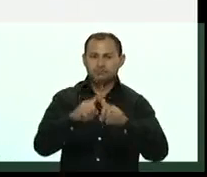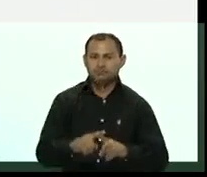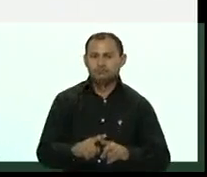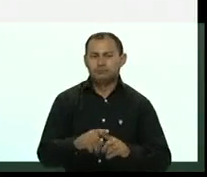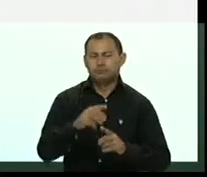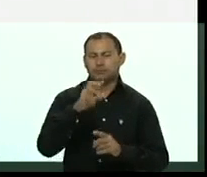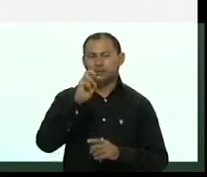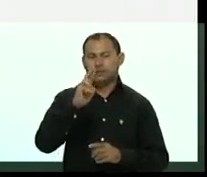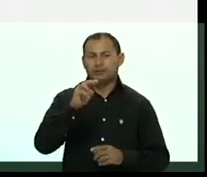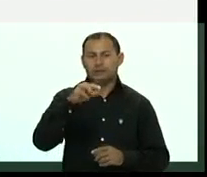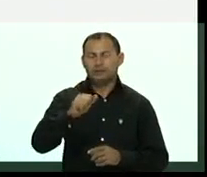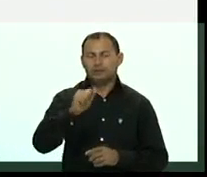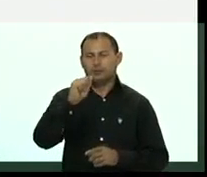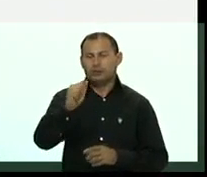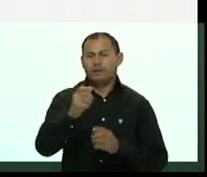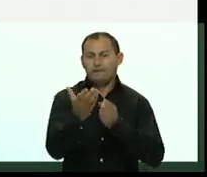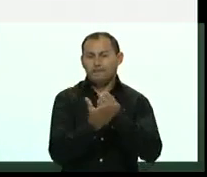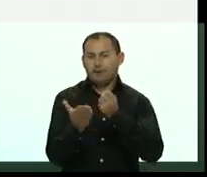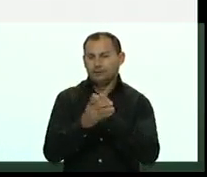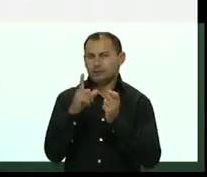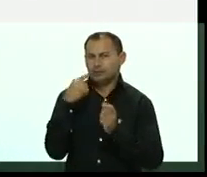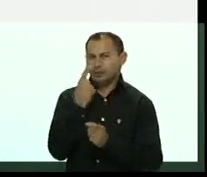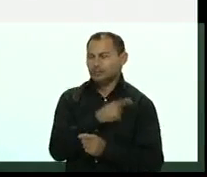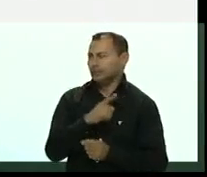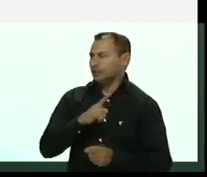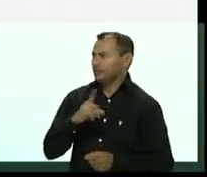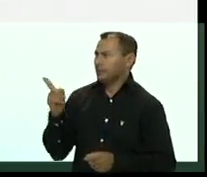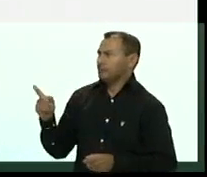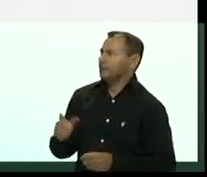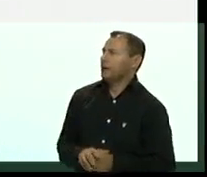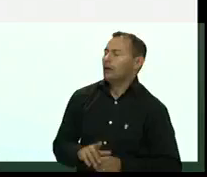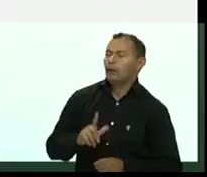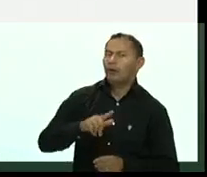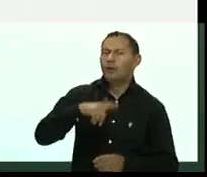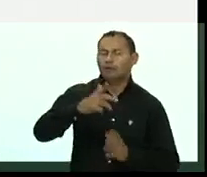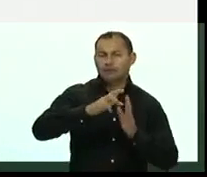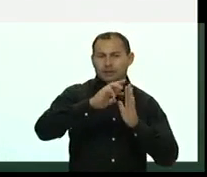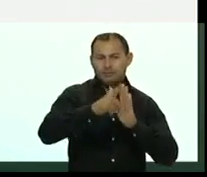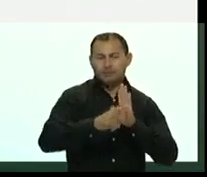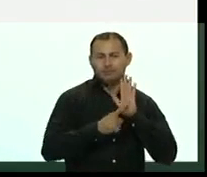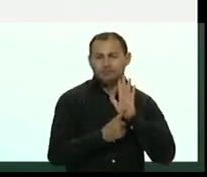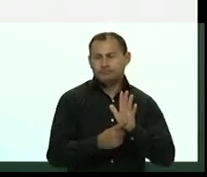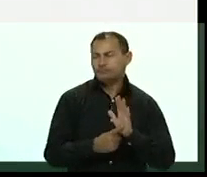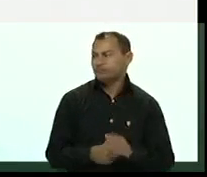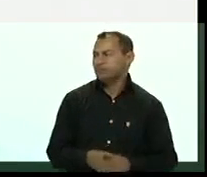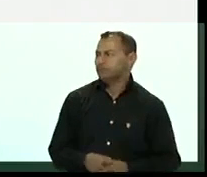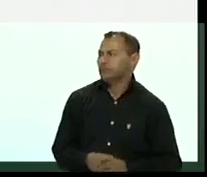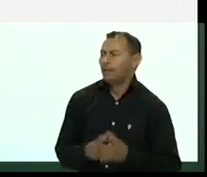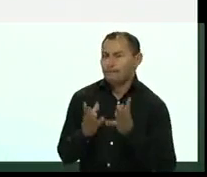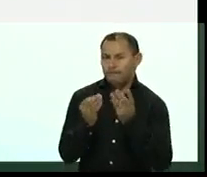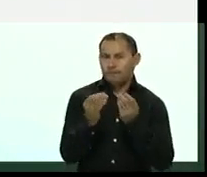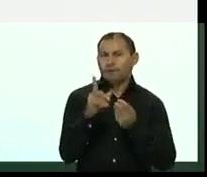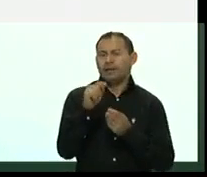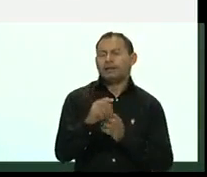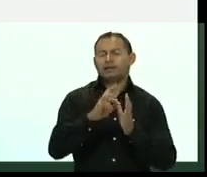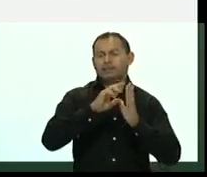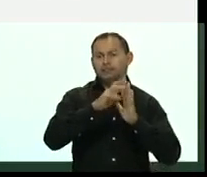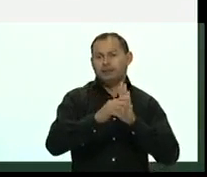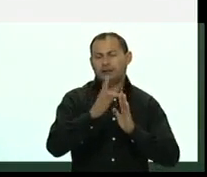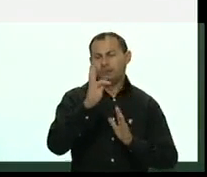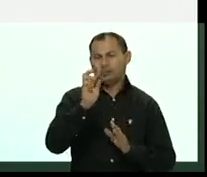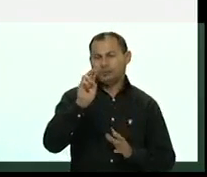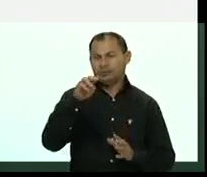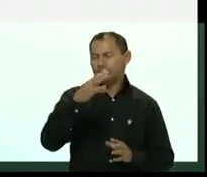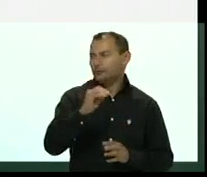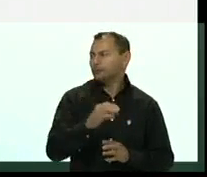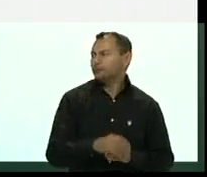pelo ln do a, que é essa base que nós temos aqui. E uma outra derivada que vai aparecer muito, que é a derivada da